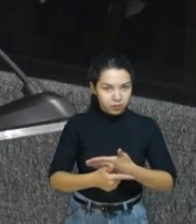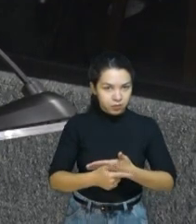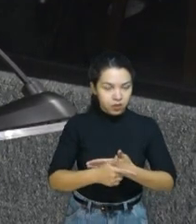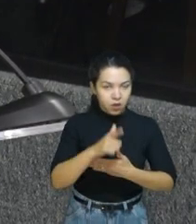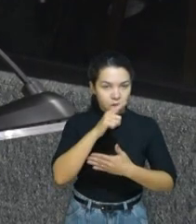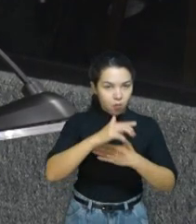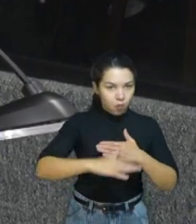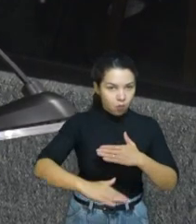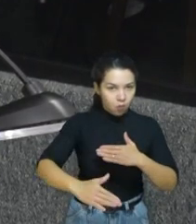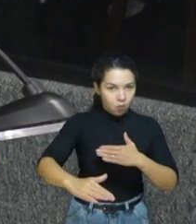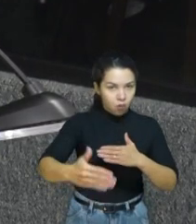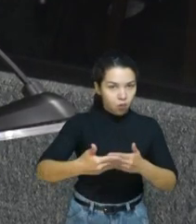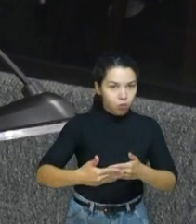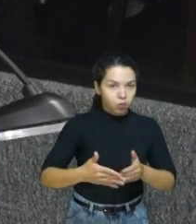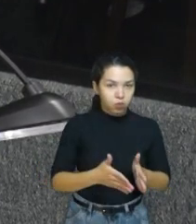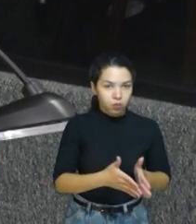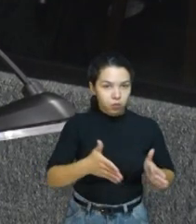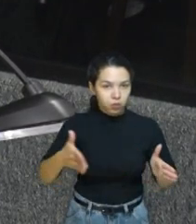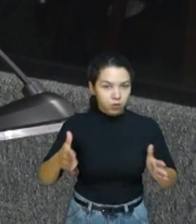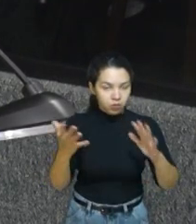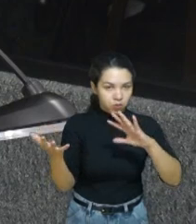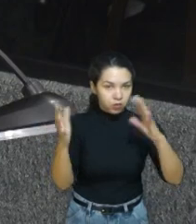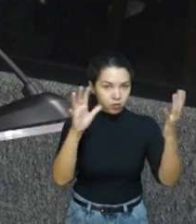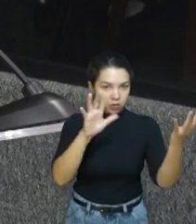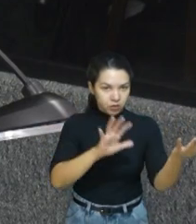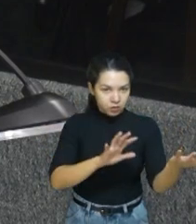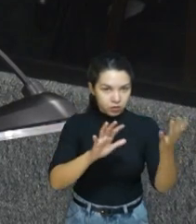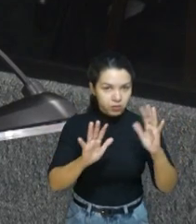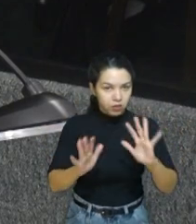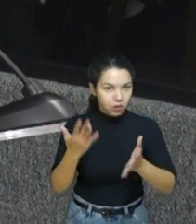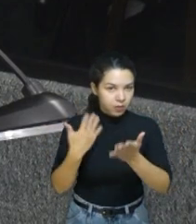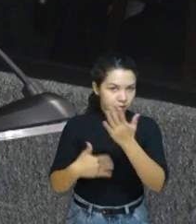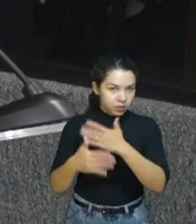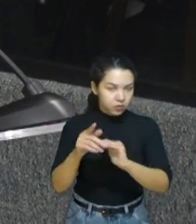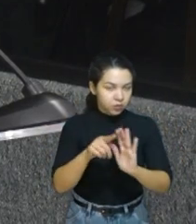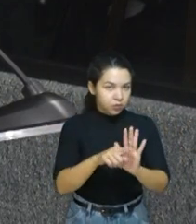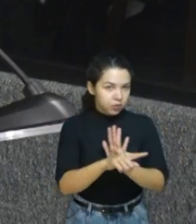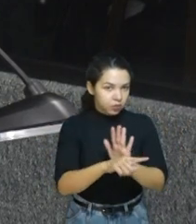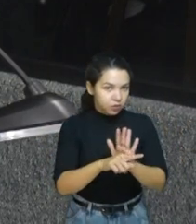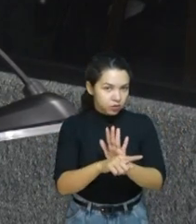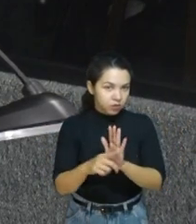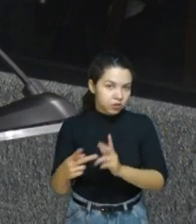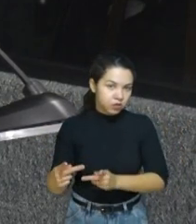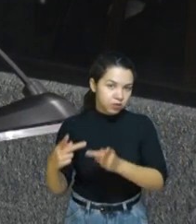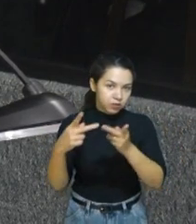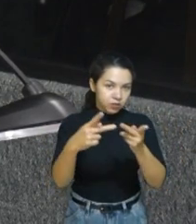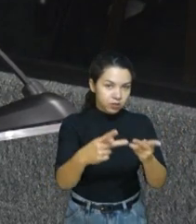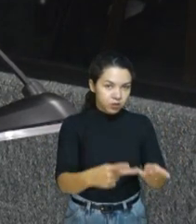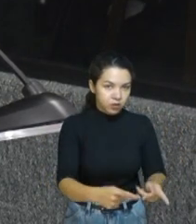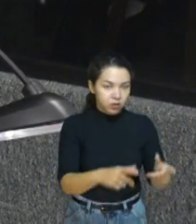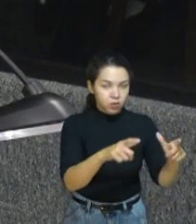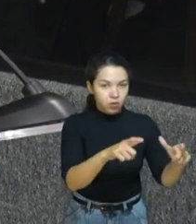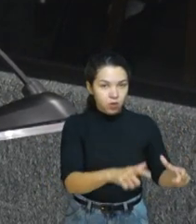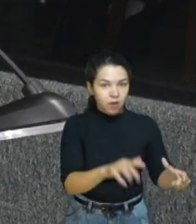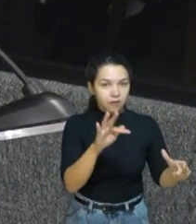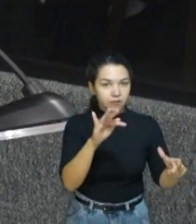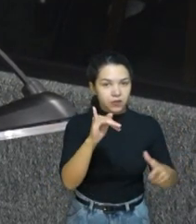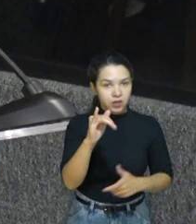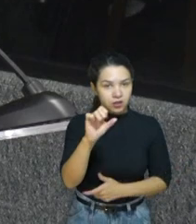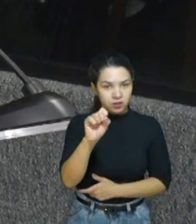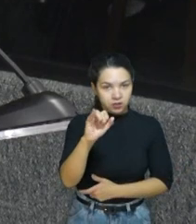circulação oceânica de larga escala no clima e já esteve como pesquisadora visitante no Departamento de